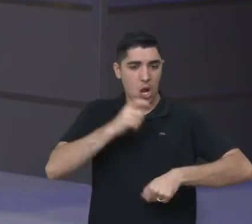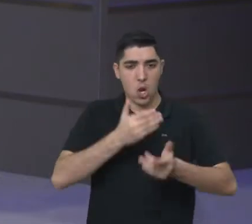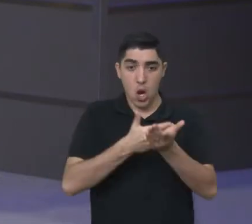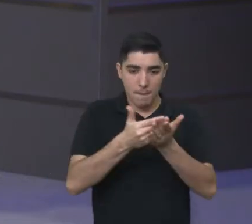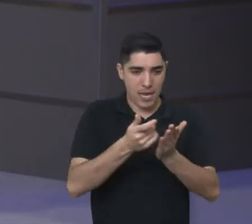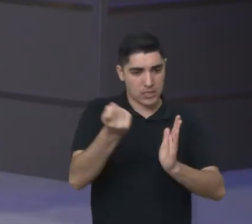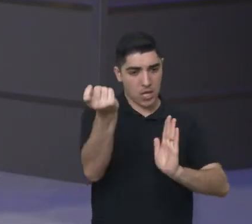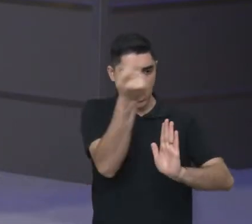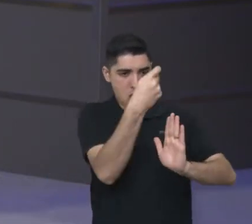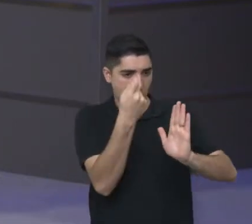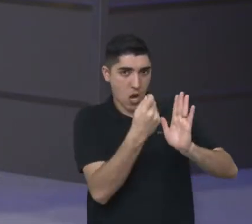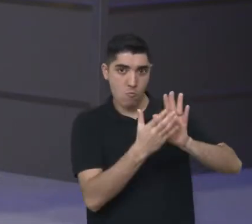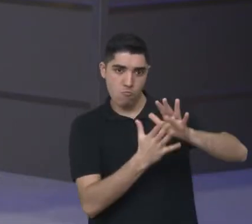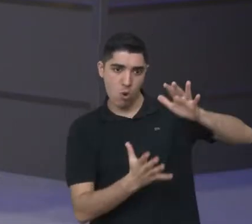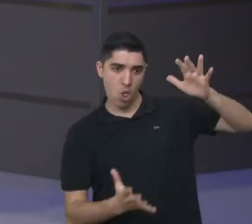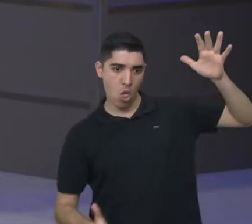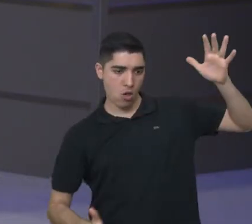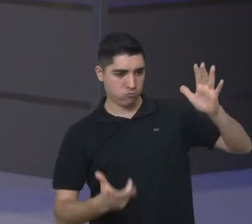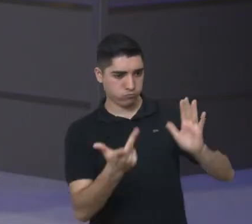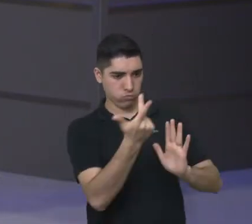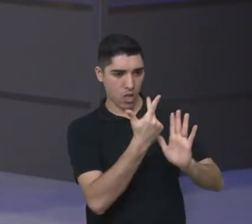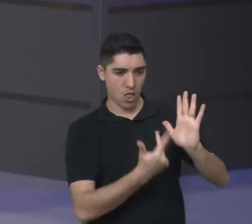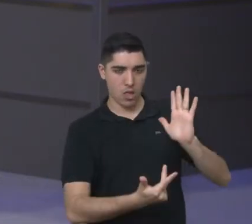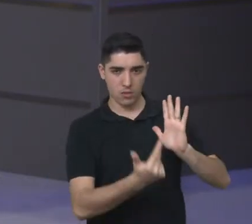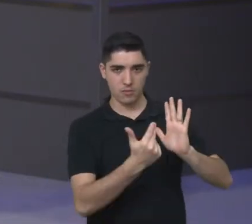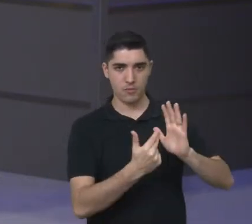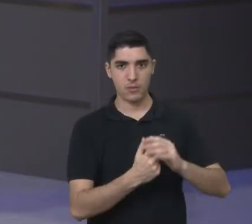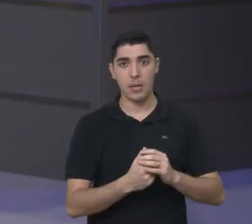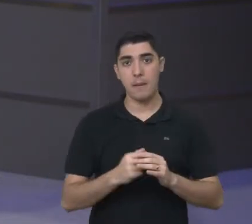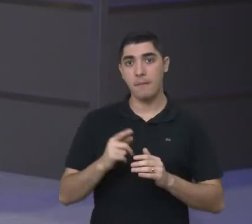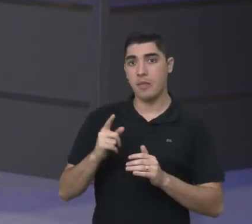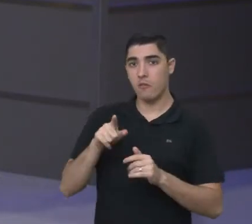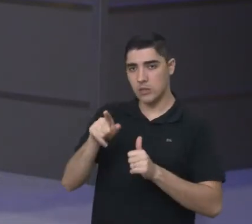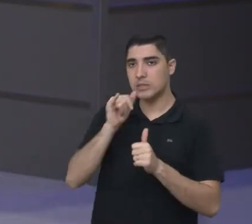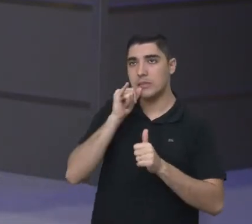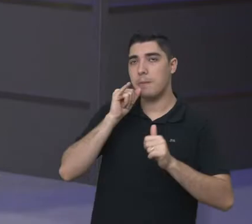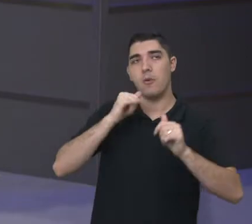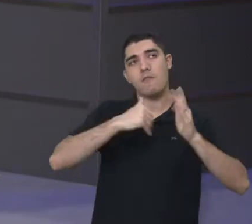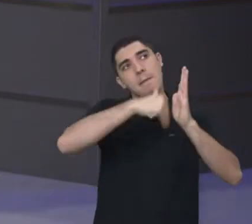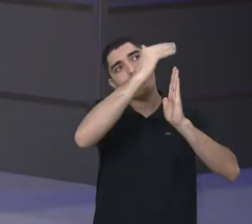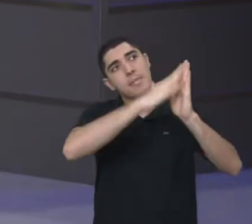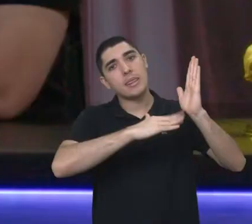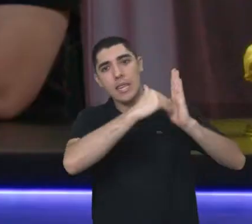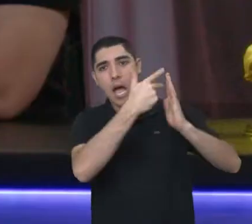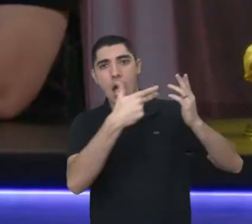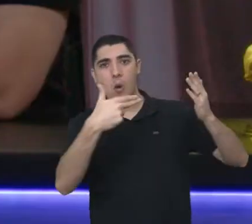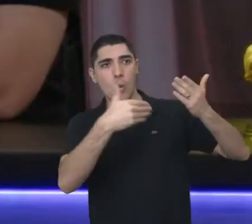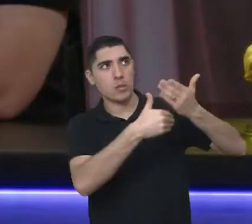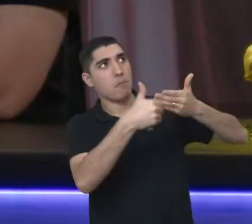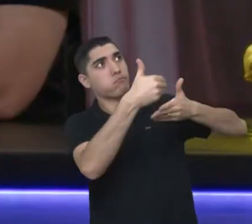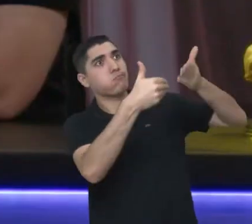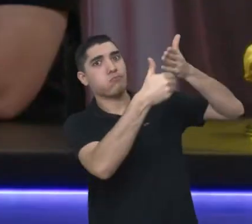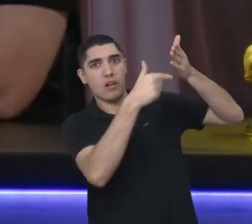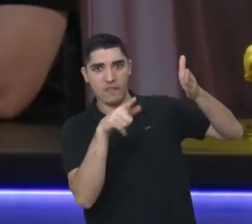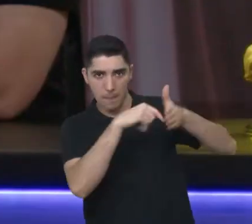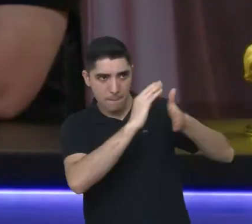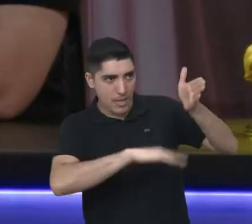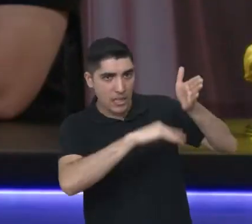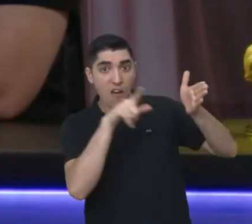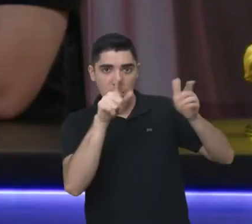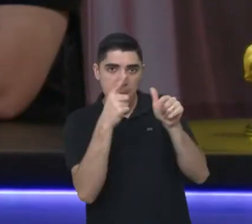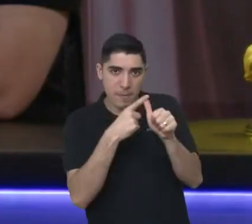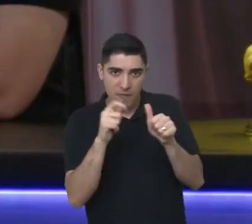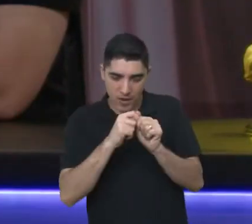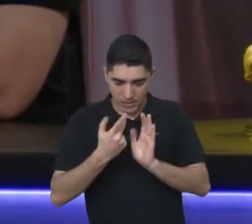então. Essa era uma pergunta que eu ia fazer. Não. Quando você vai desenhar um muro, você faz ele pequenininho primeiro, tal, e aí expande para uma